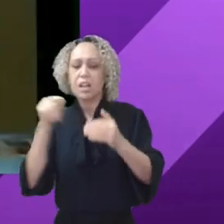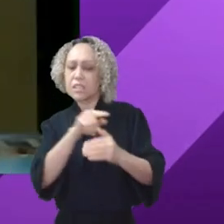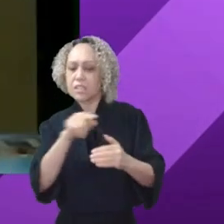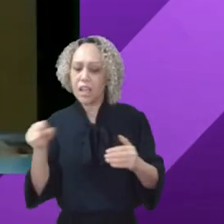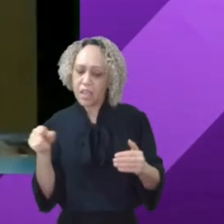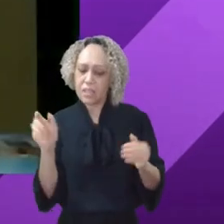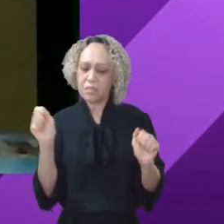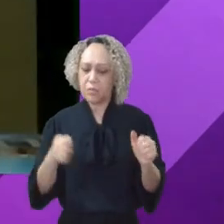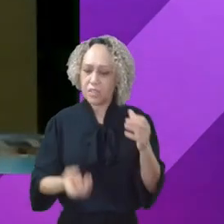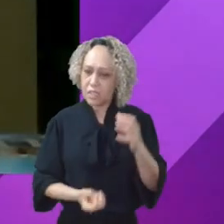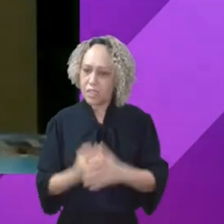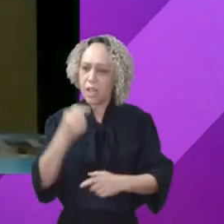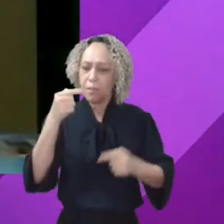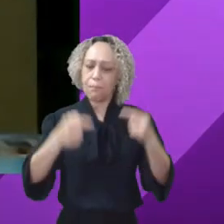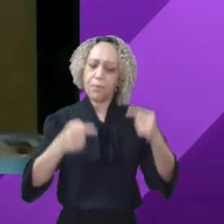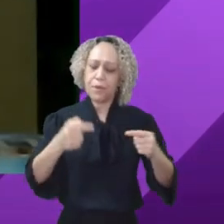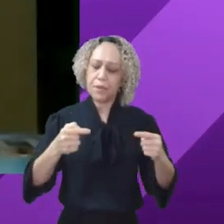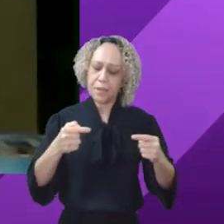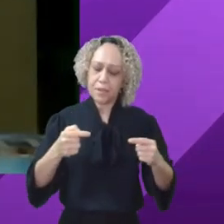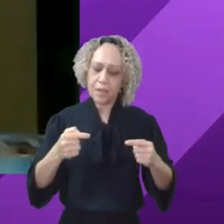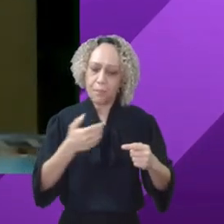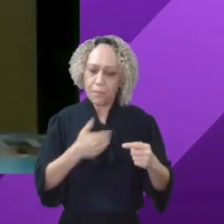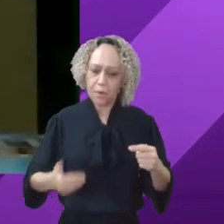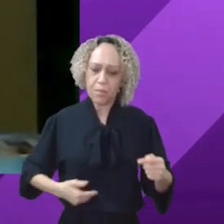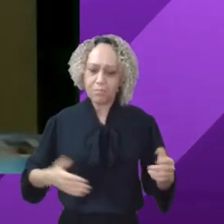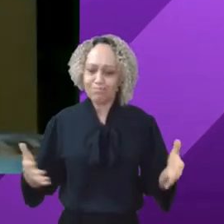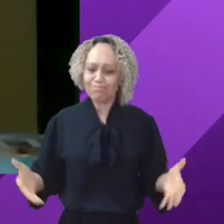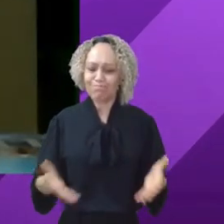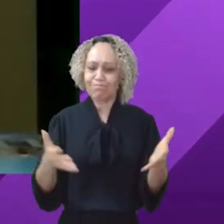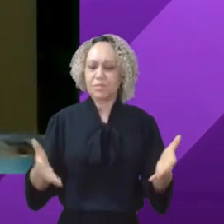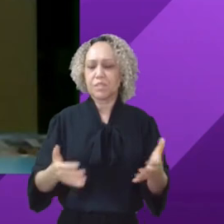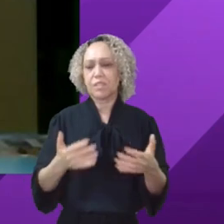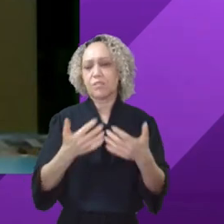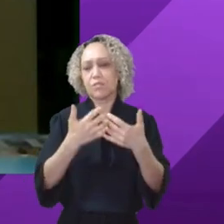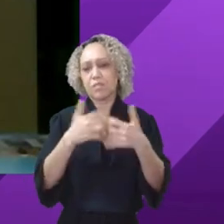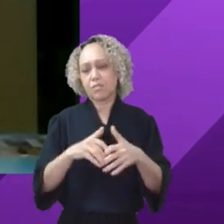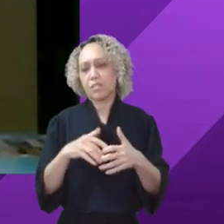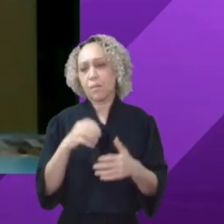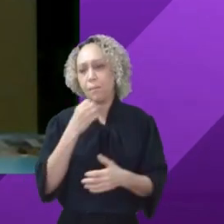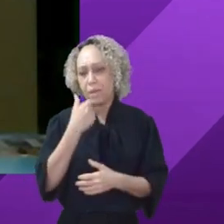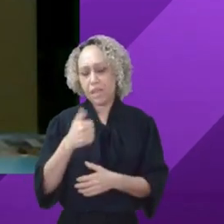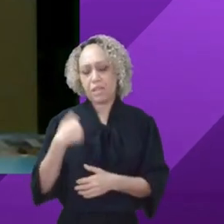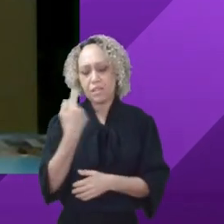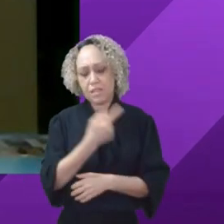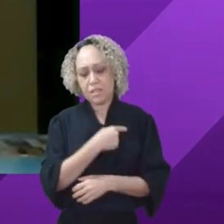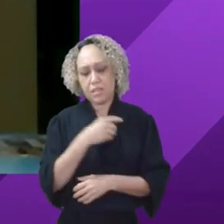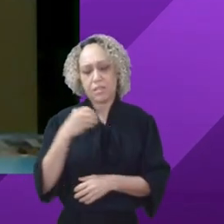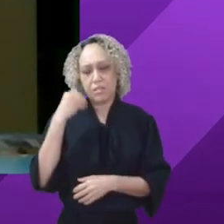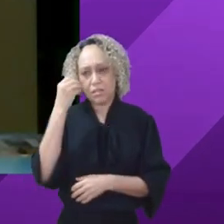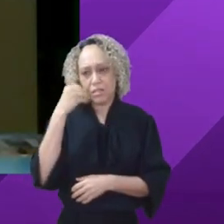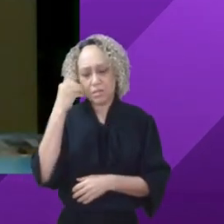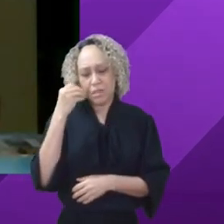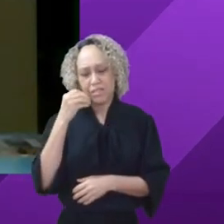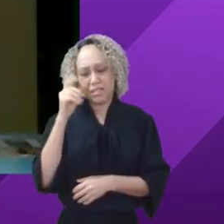que, de fato, as políticas públicas funcionem bem. Né? E isso nós vivenciamos com todas as dificuldades, com todas